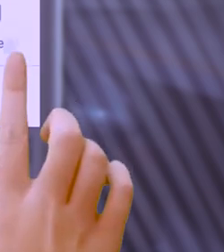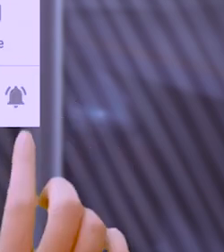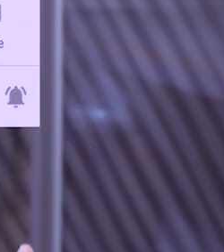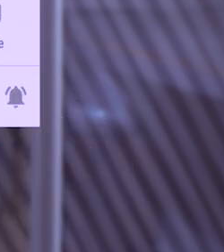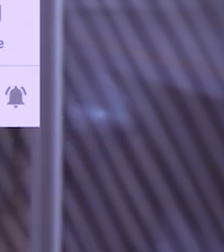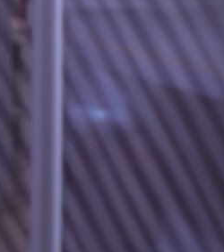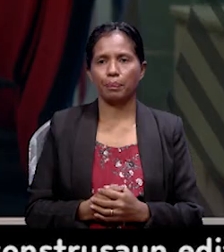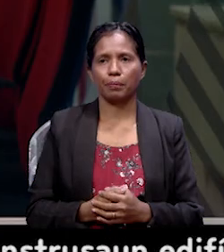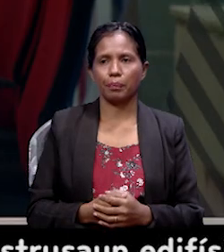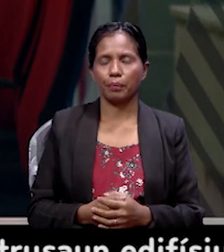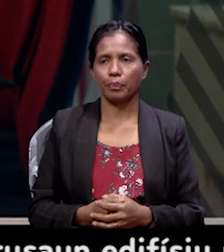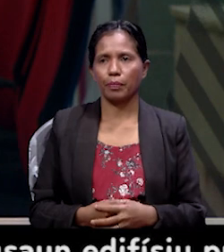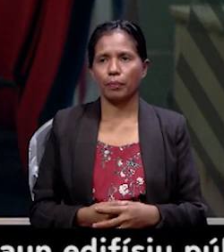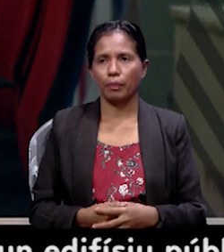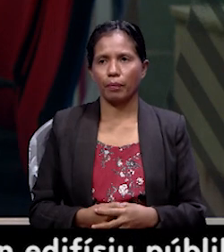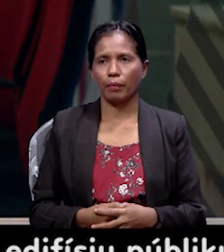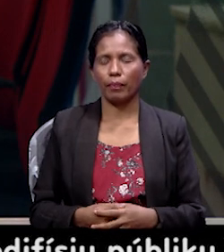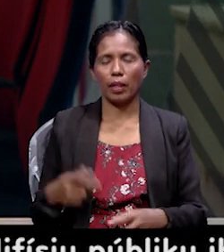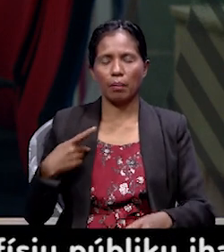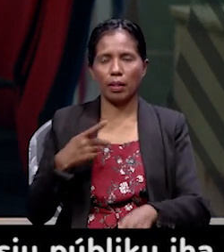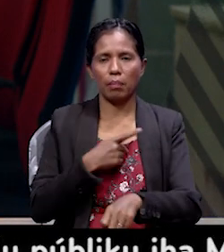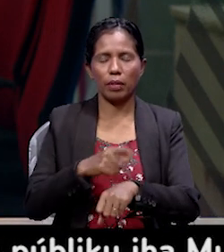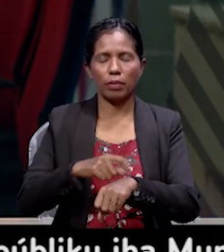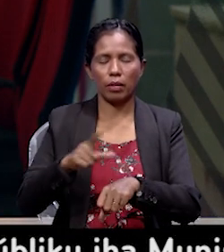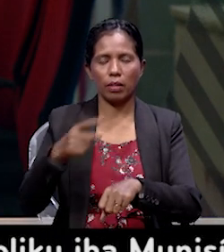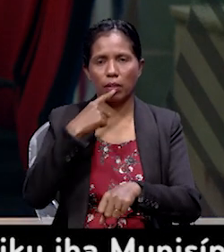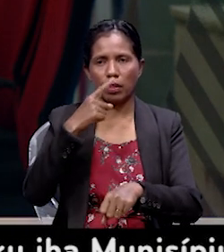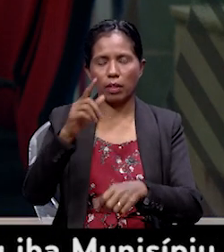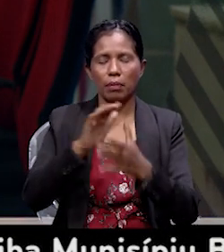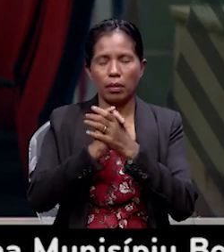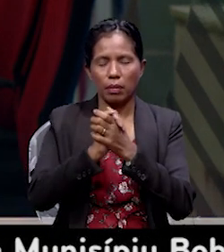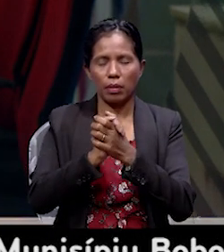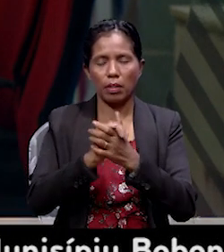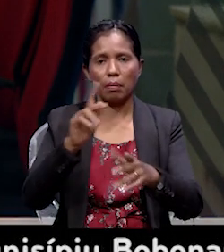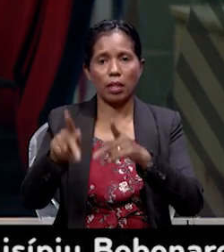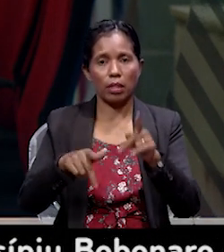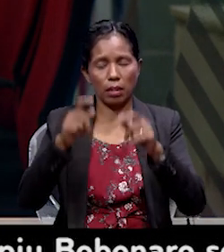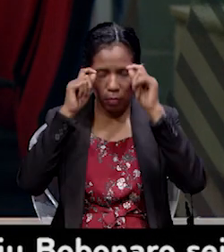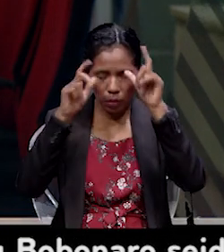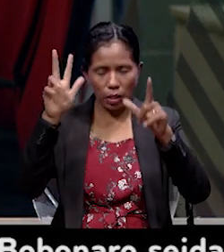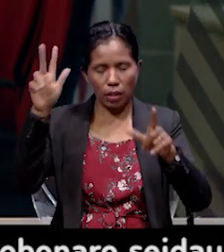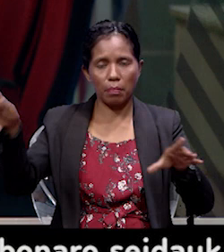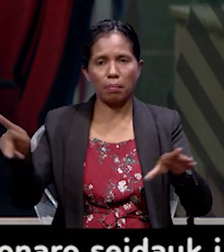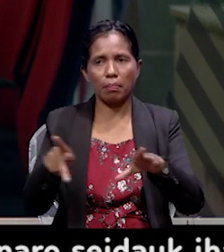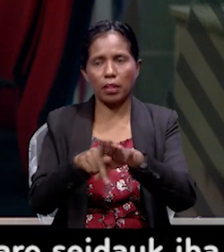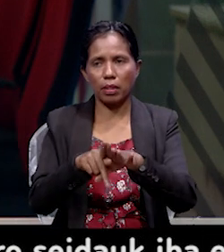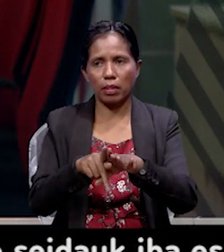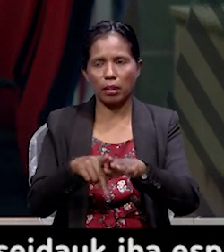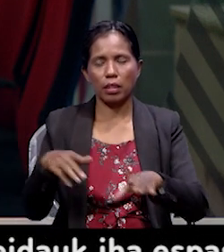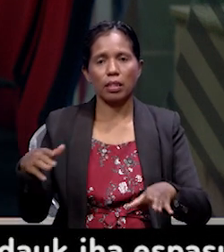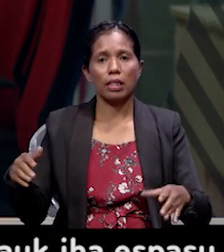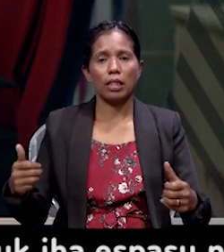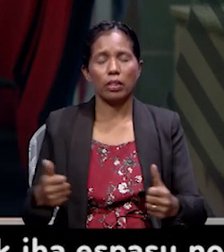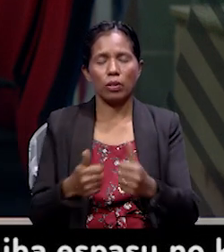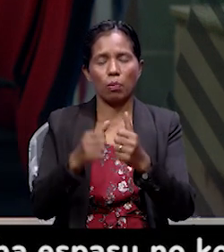de notificação. Parlamento Nacional congratula a atleta Timoruang Naintolu, nebe participa e ha Jogo